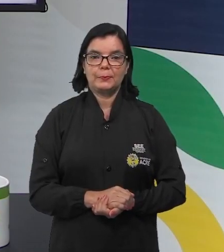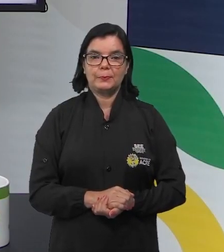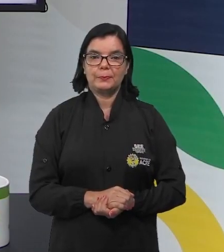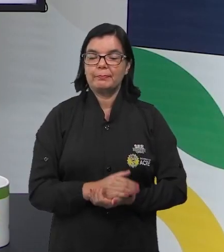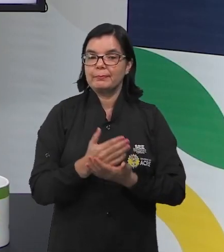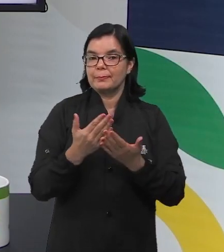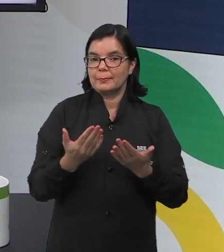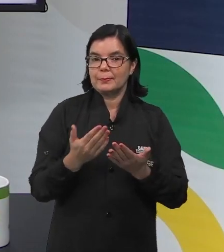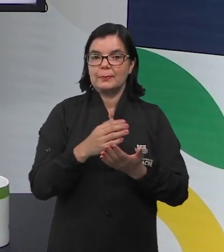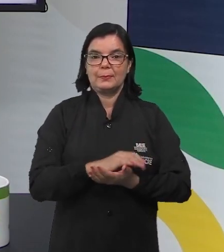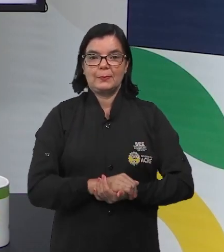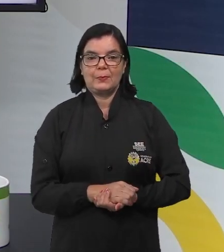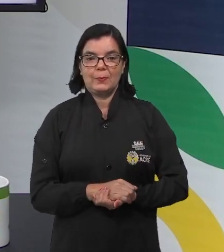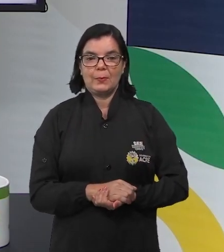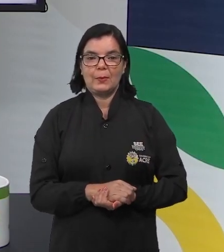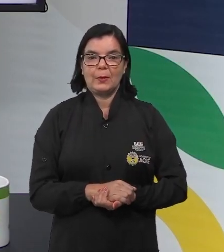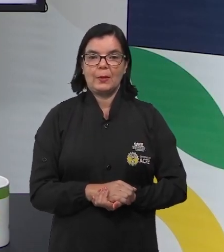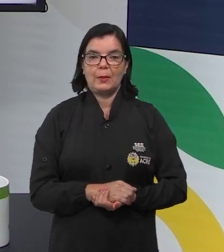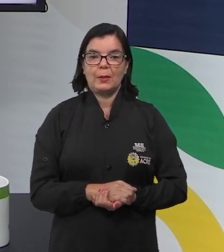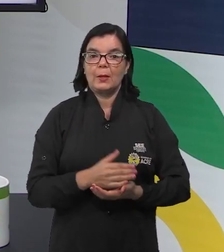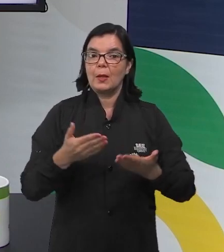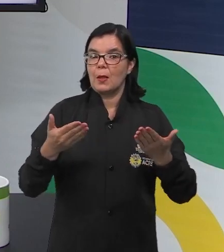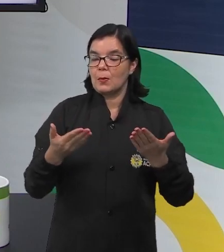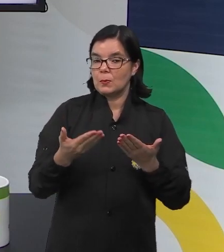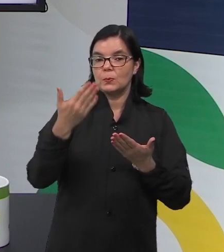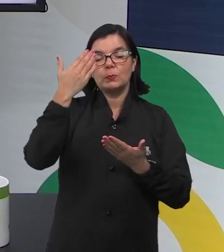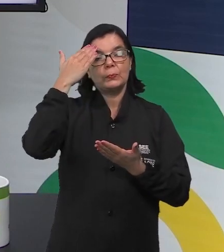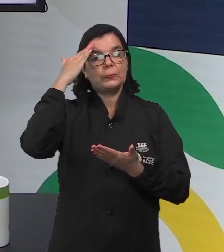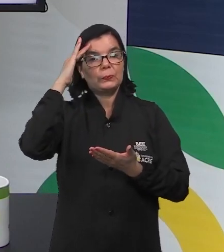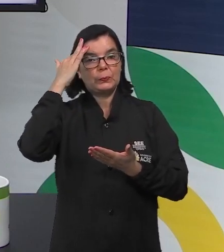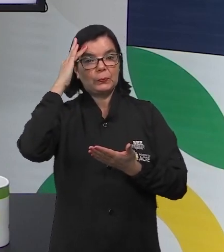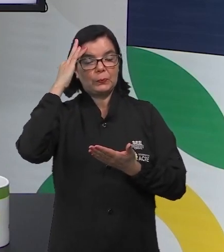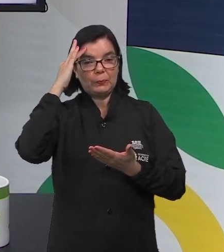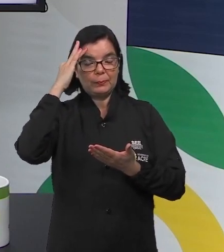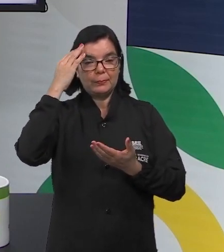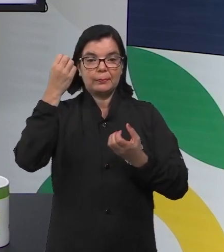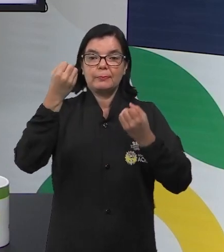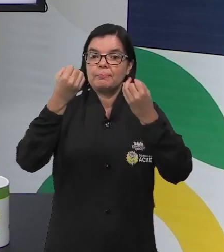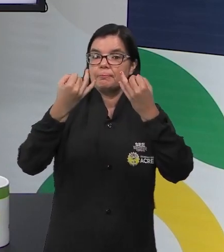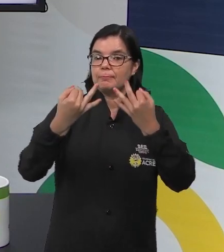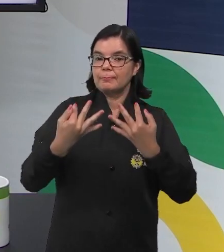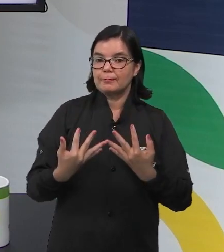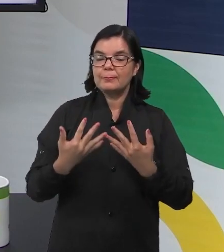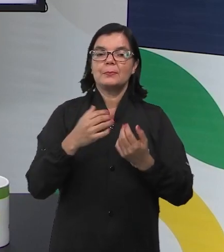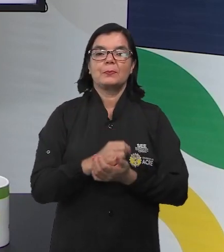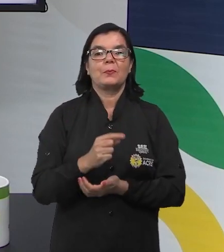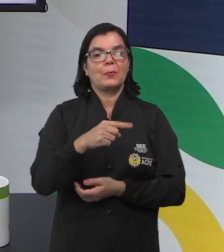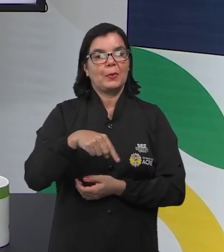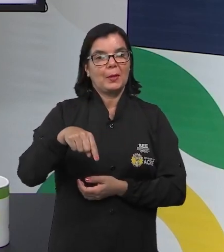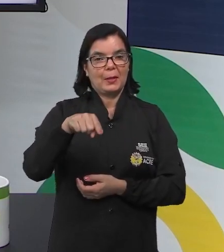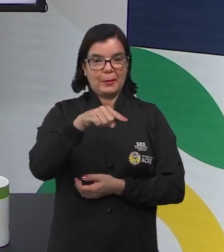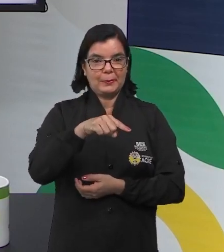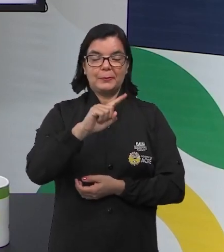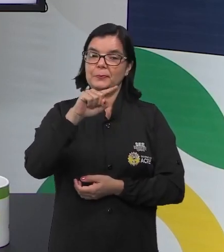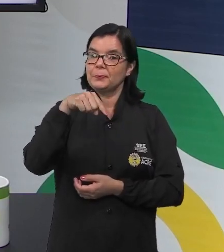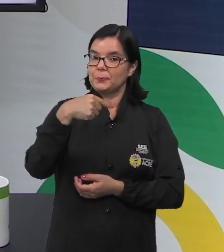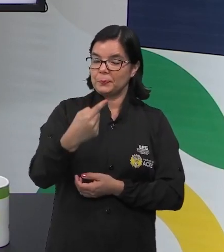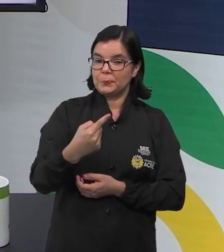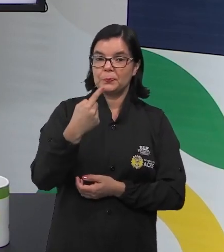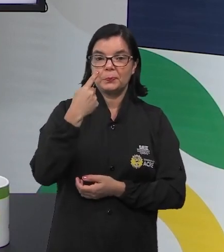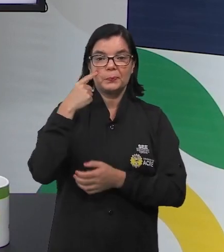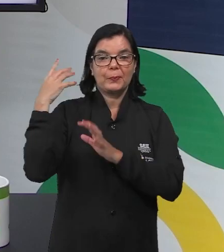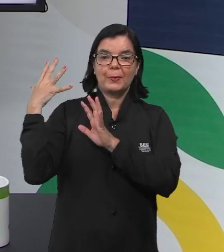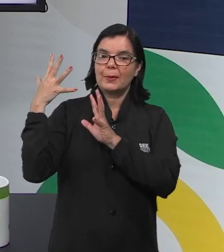Pois bem, então, agora que nós entendemos essas coisas todas, você pode daqui a pouco fazer uma